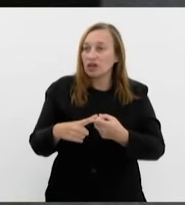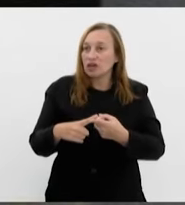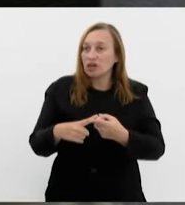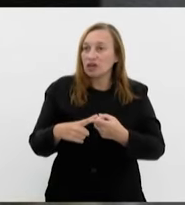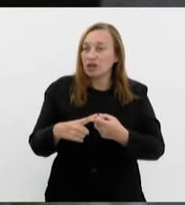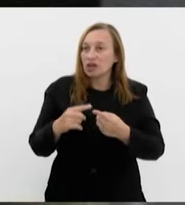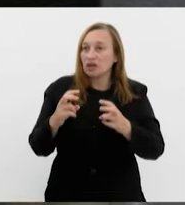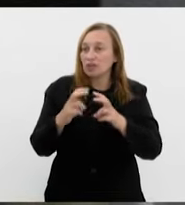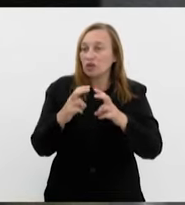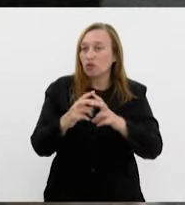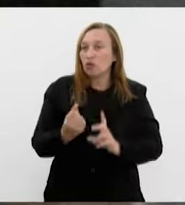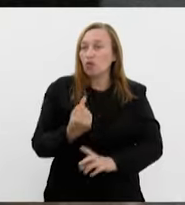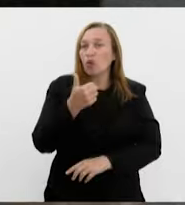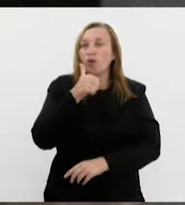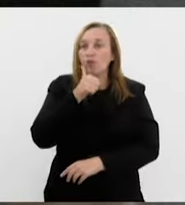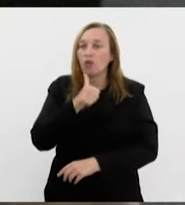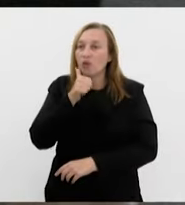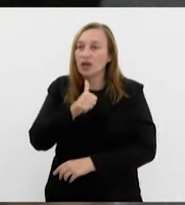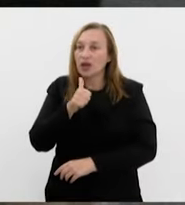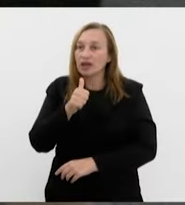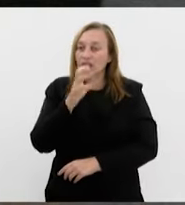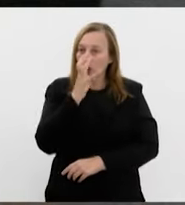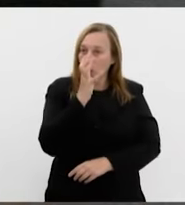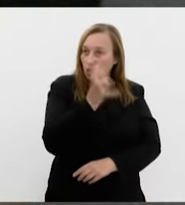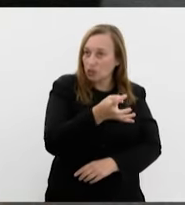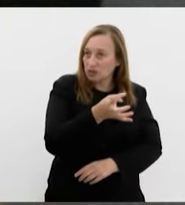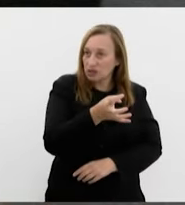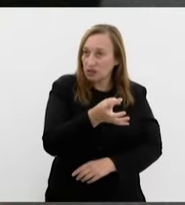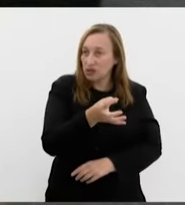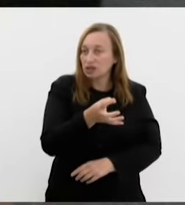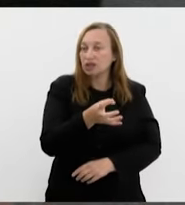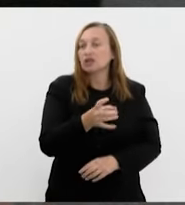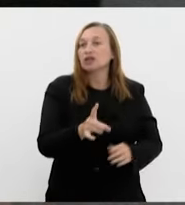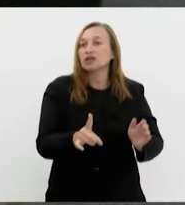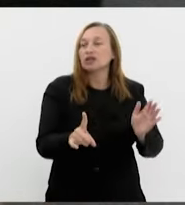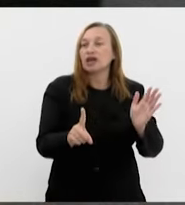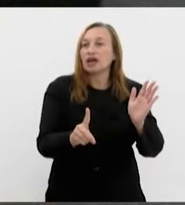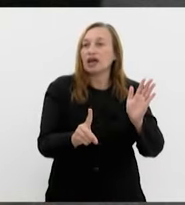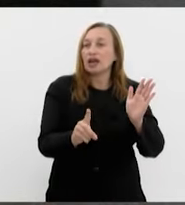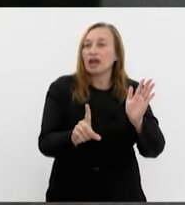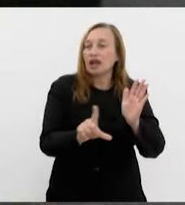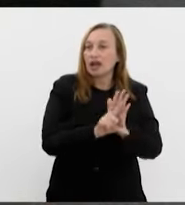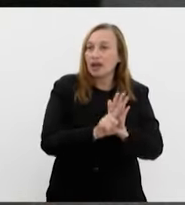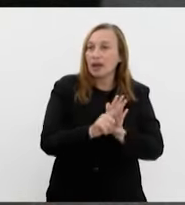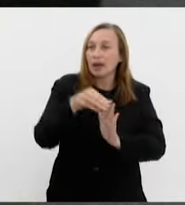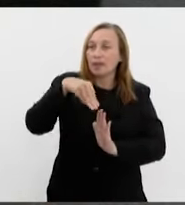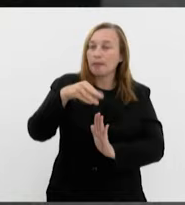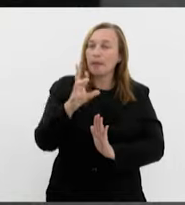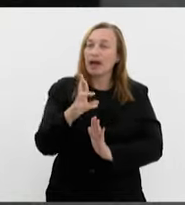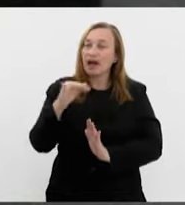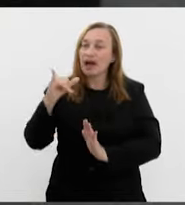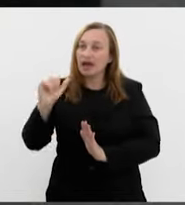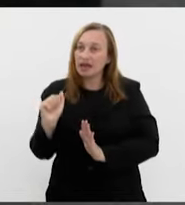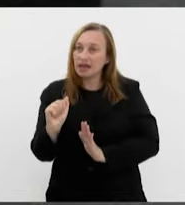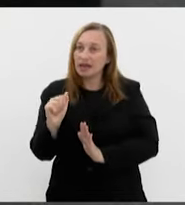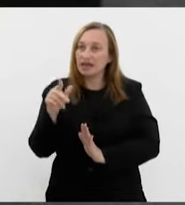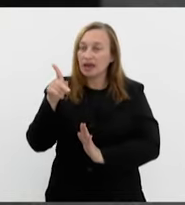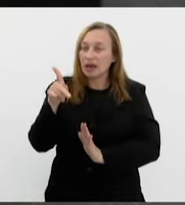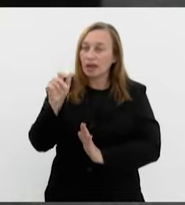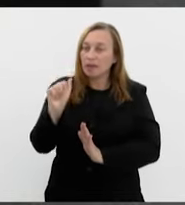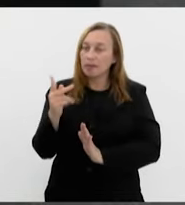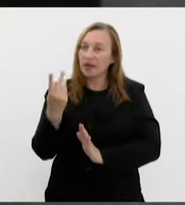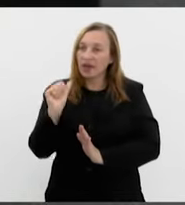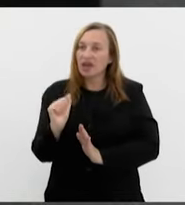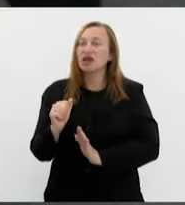simplesmente está sendo acusado dentro da Lei Maria da Penha. Isso sim é uma vergonha para o